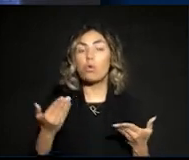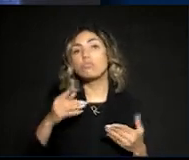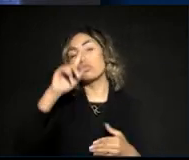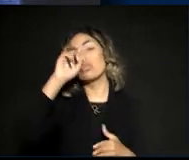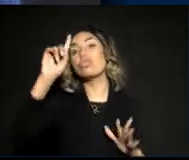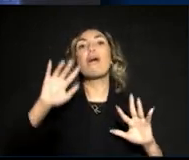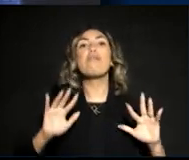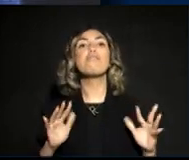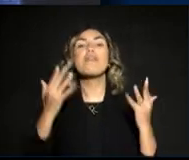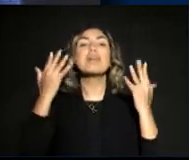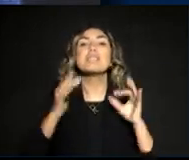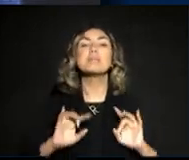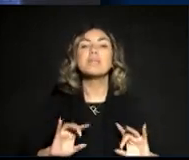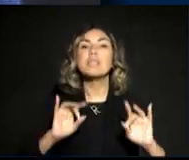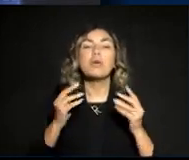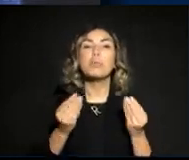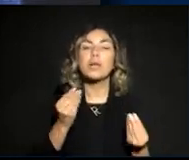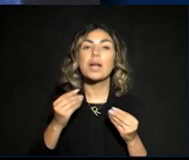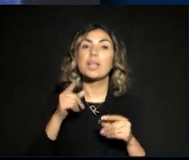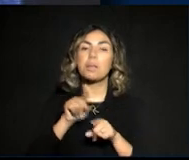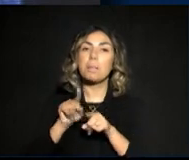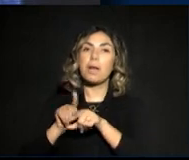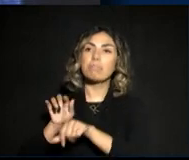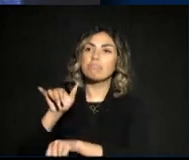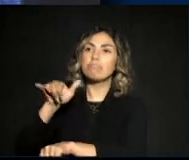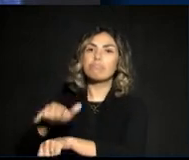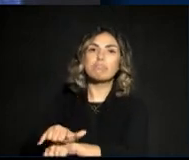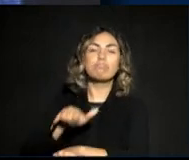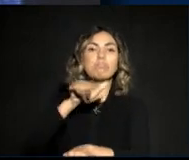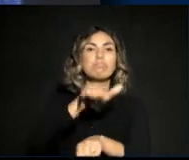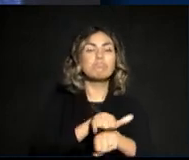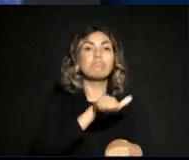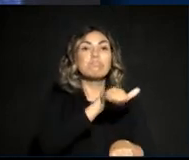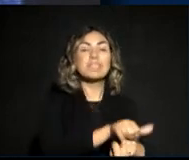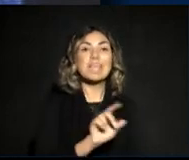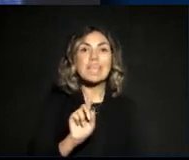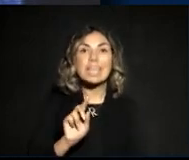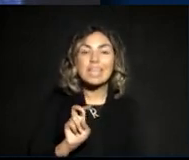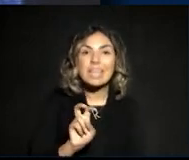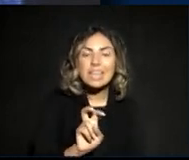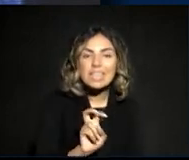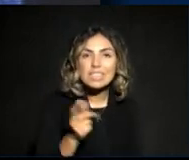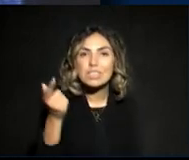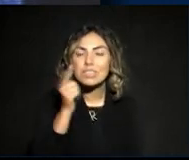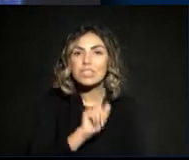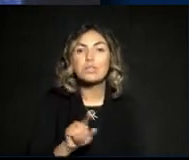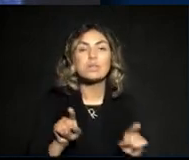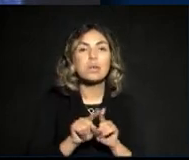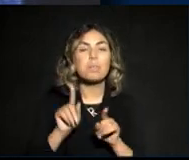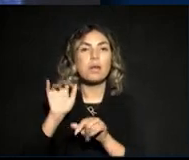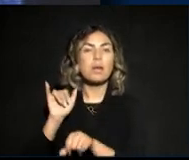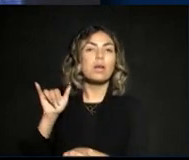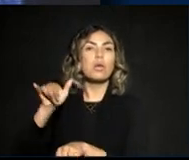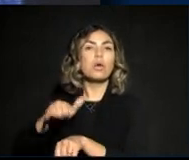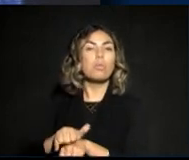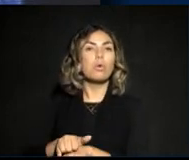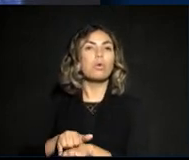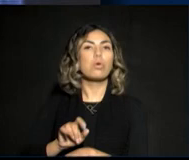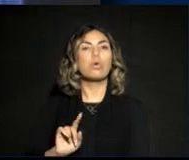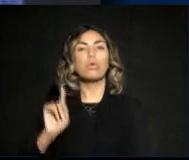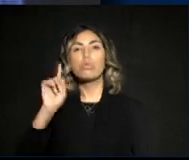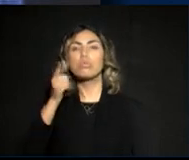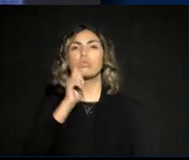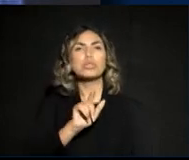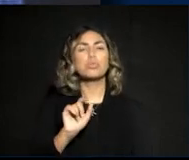um dia de festa porque nós leiloamos mais 15 aeroportos entre eles foram de espanhol veio com cheque lá de